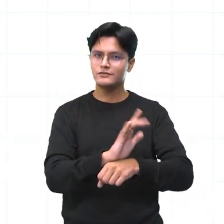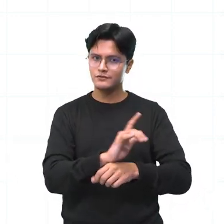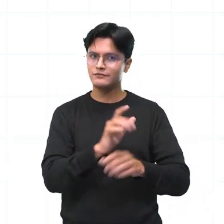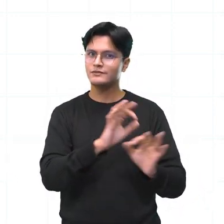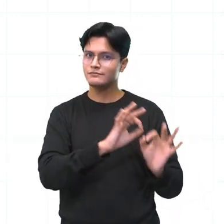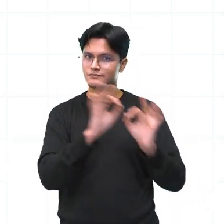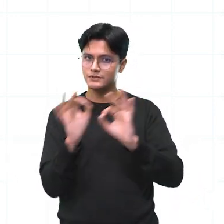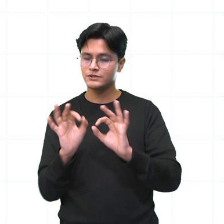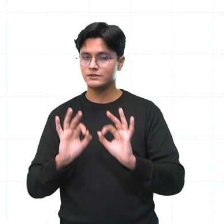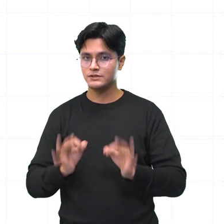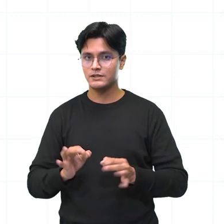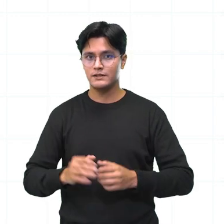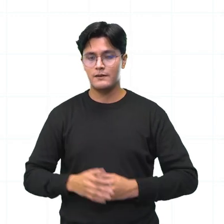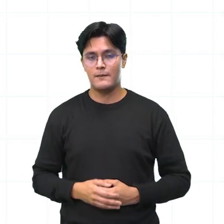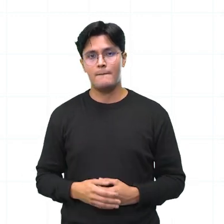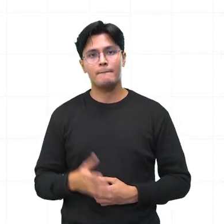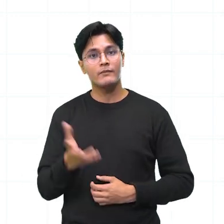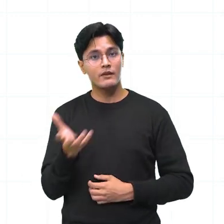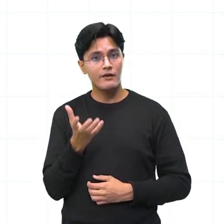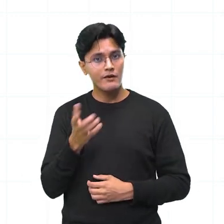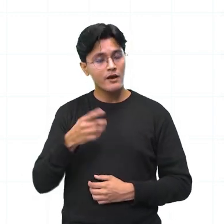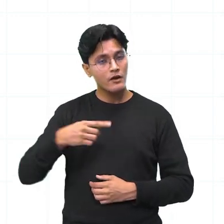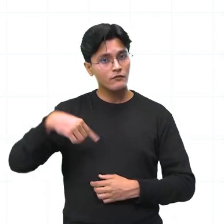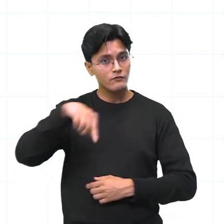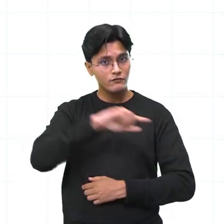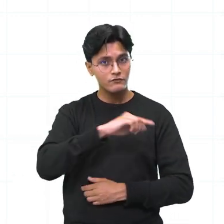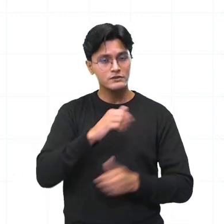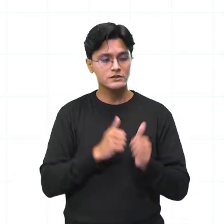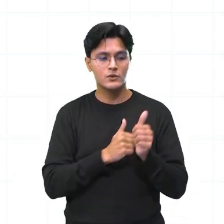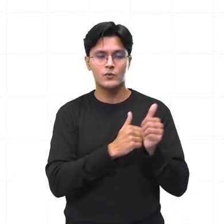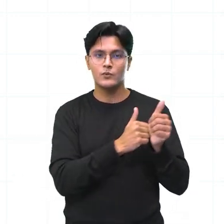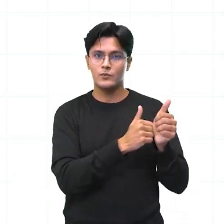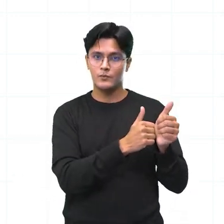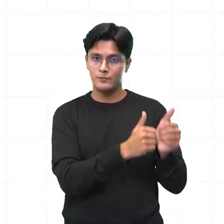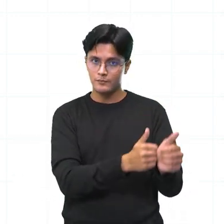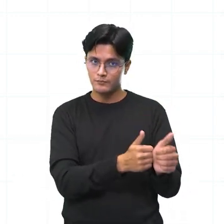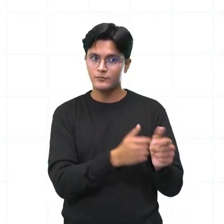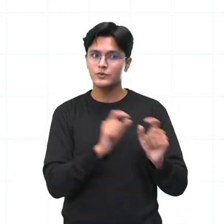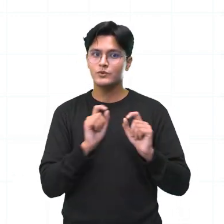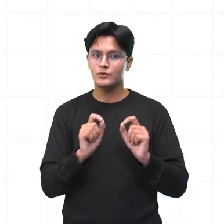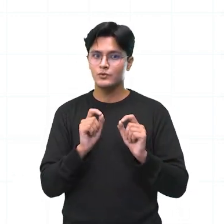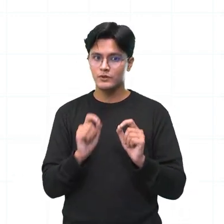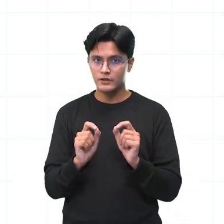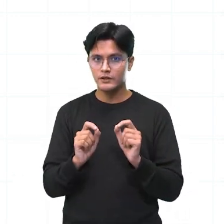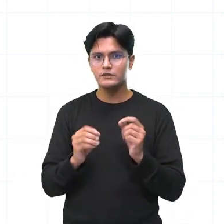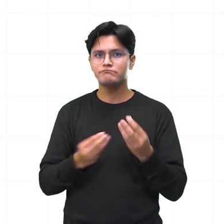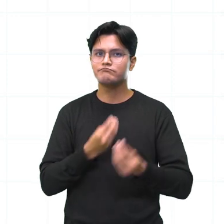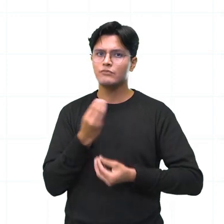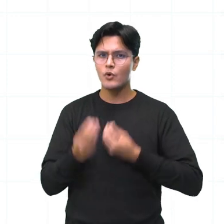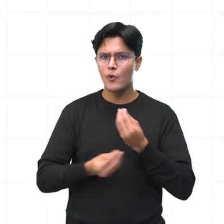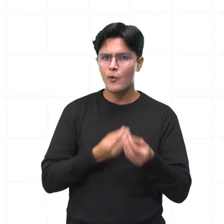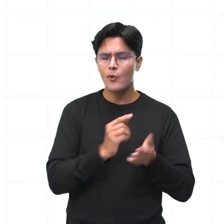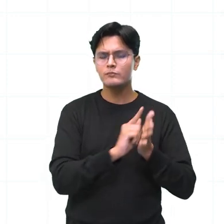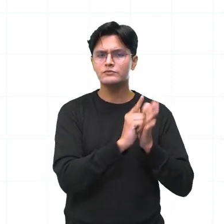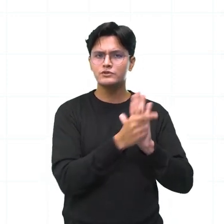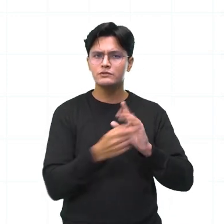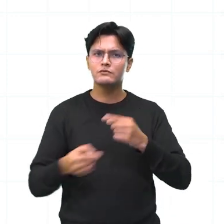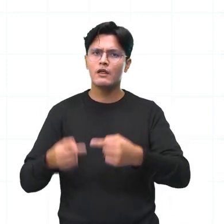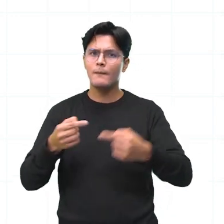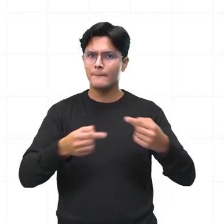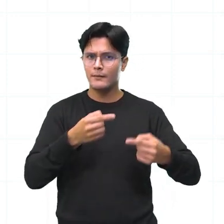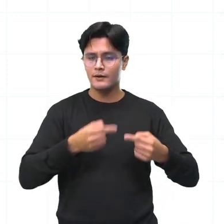apresentado aí, certo? E aí eu quero que vocês acompanhem comigo, né, o fluxo desse gênero, né? Primeiro nós temos,